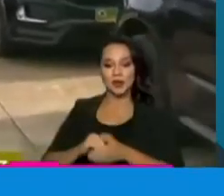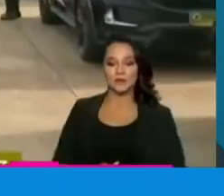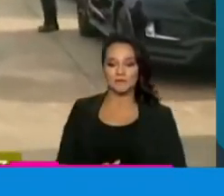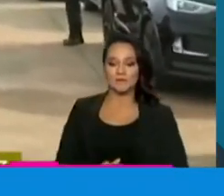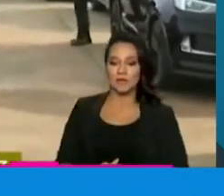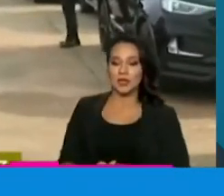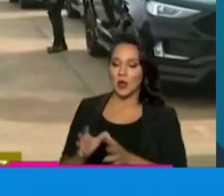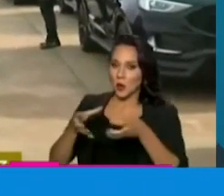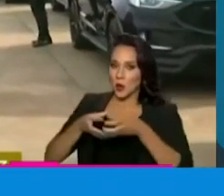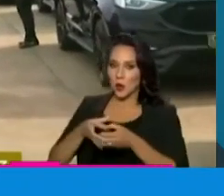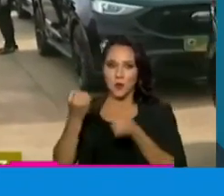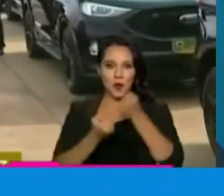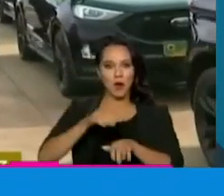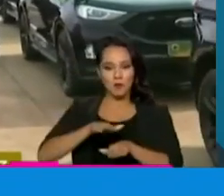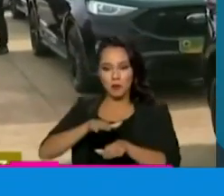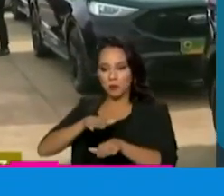a faixa, porra.